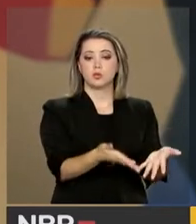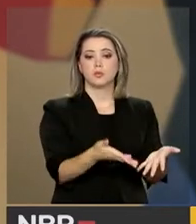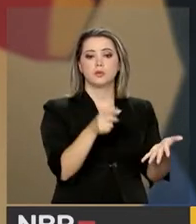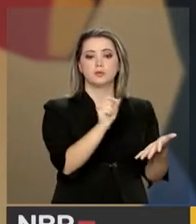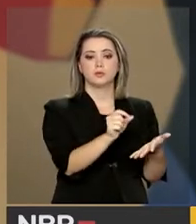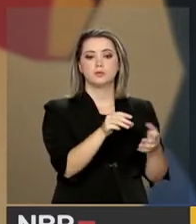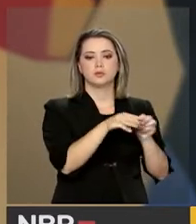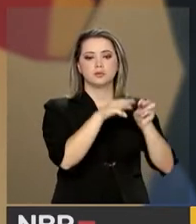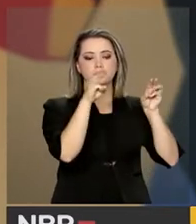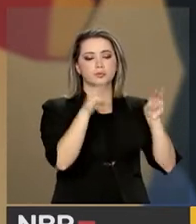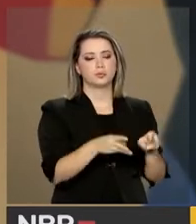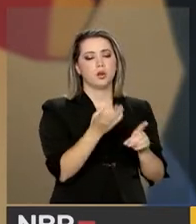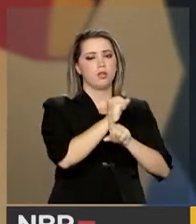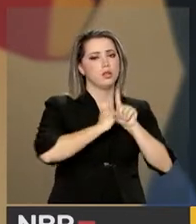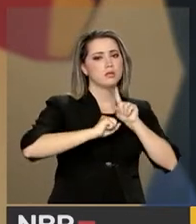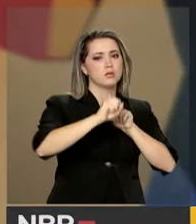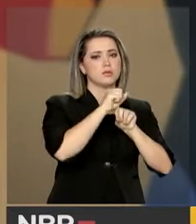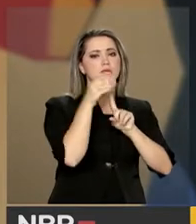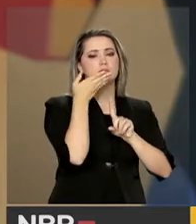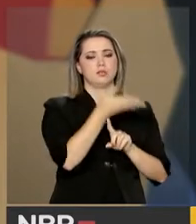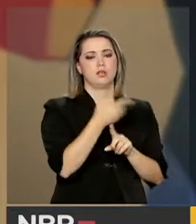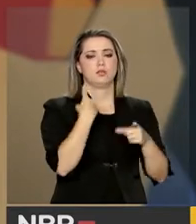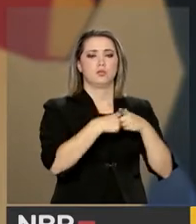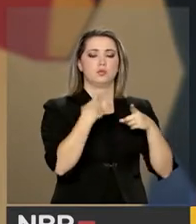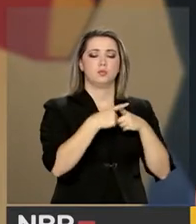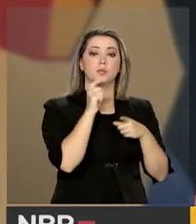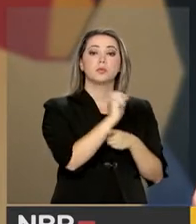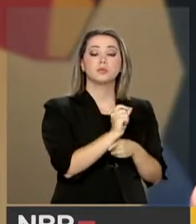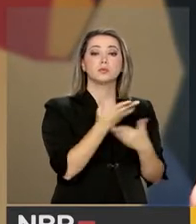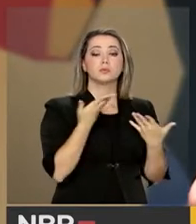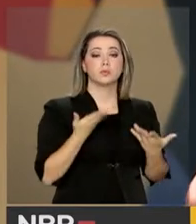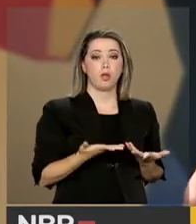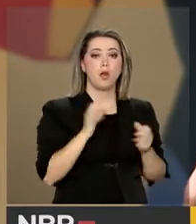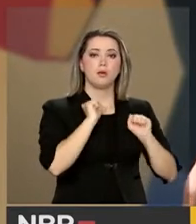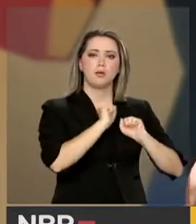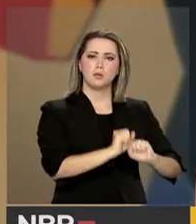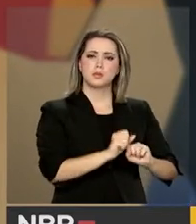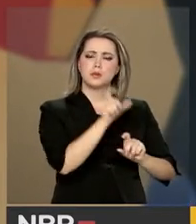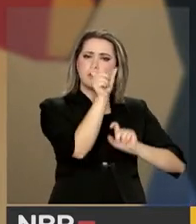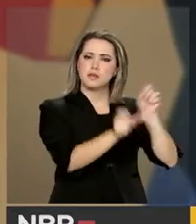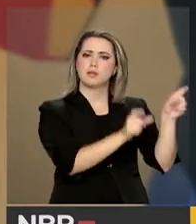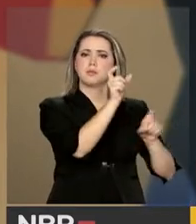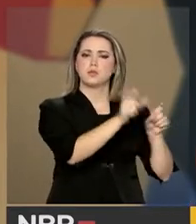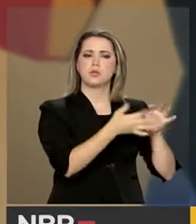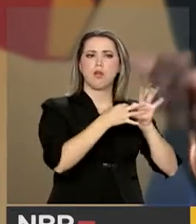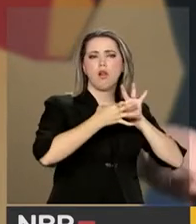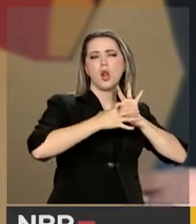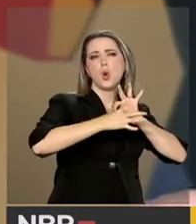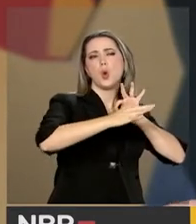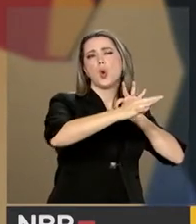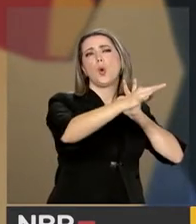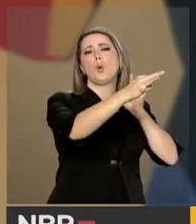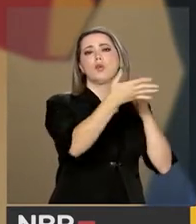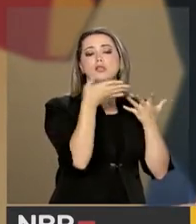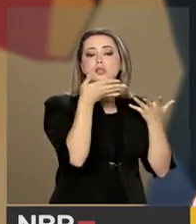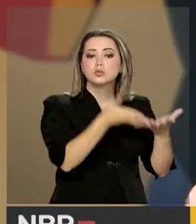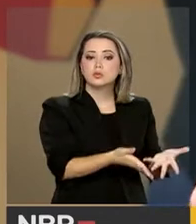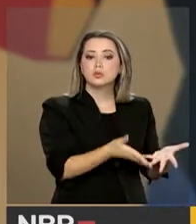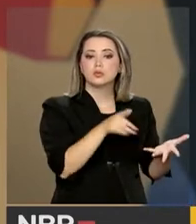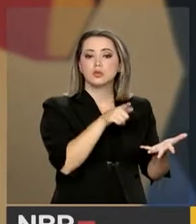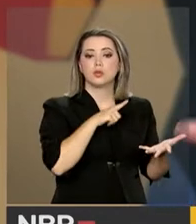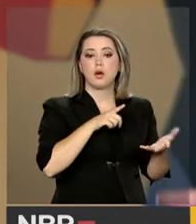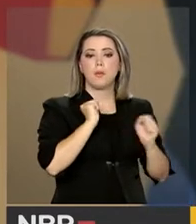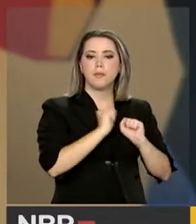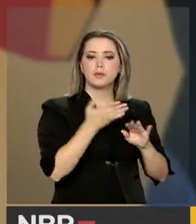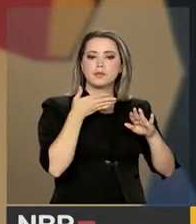participação do museu na sociedade, porque ela permite que pessoas que estejam a quilômetros de distância daquele museu